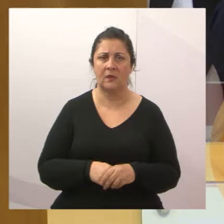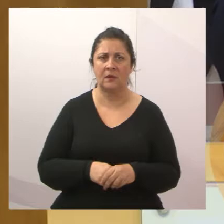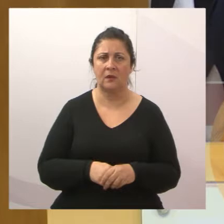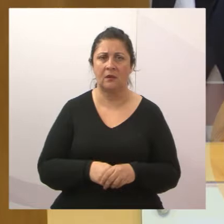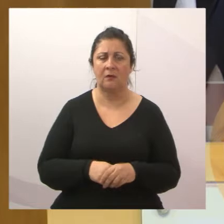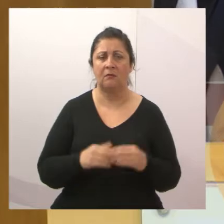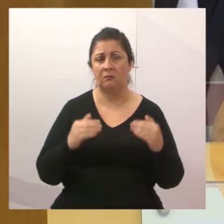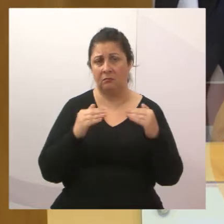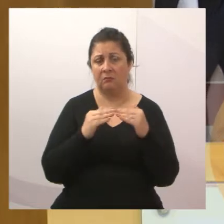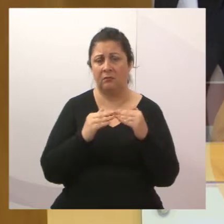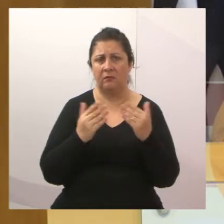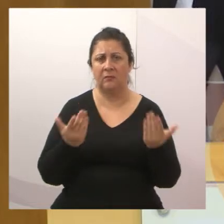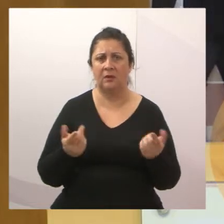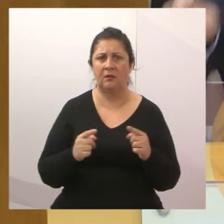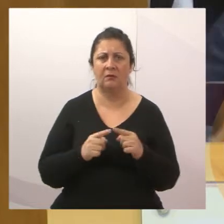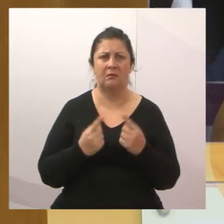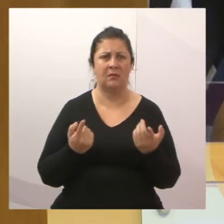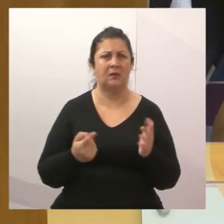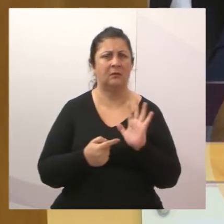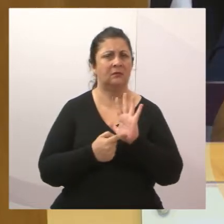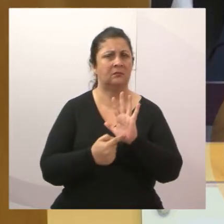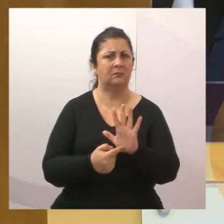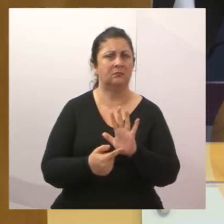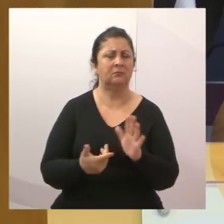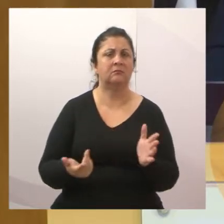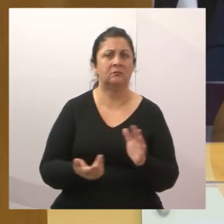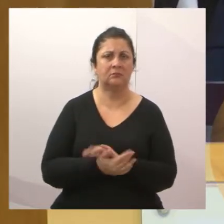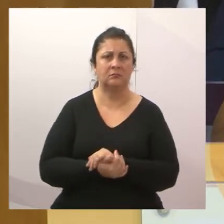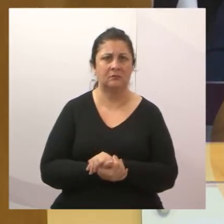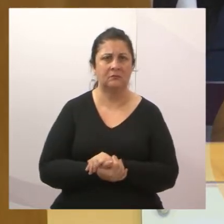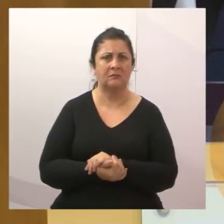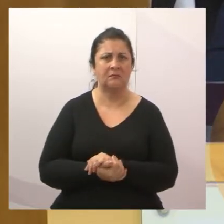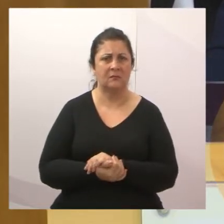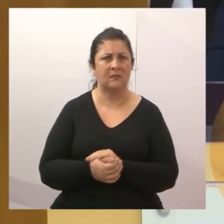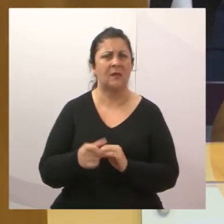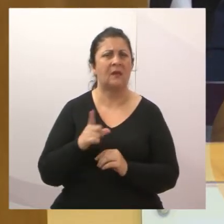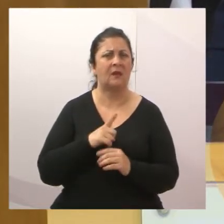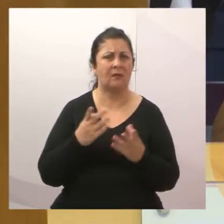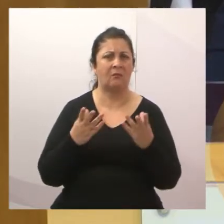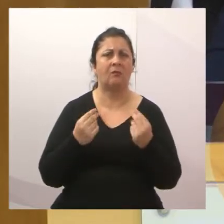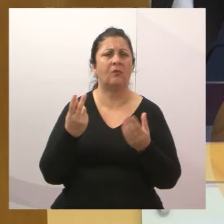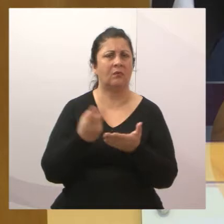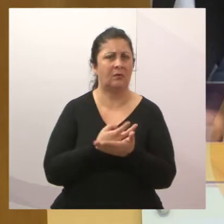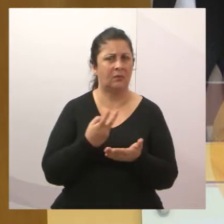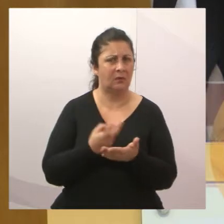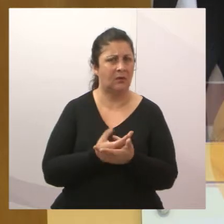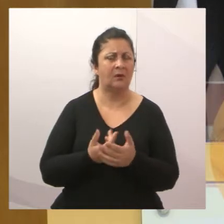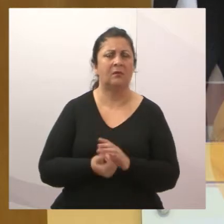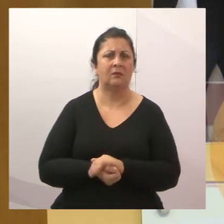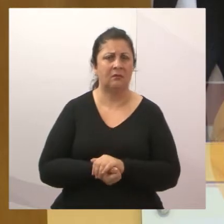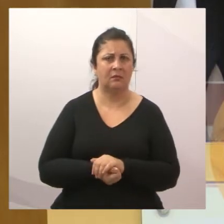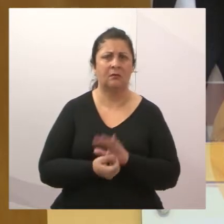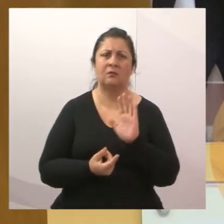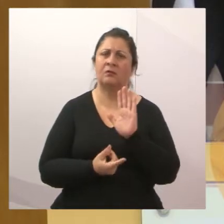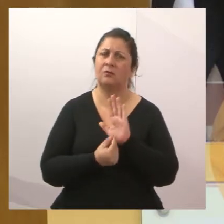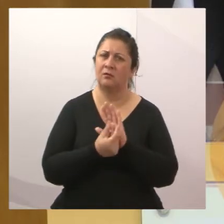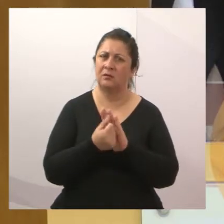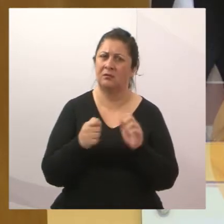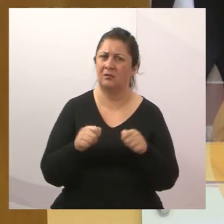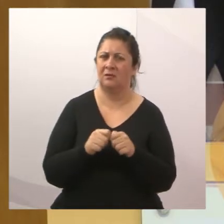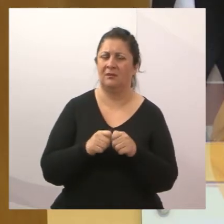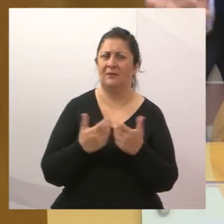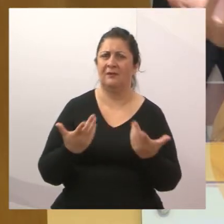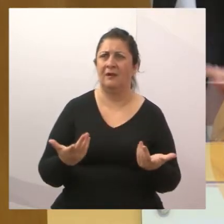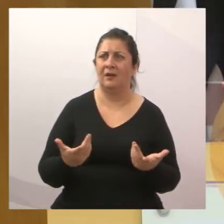evidentemente favorável, mas apontar esses desacertos, esses orçamentos que são realizados, que se